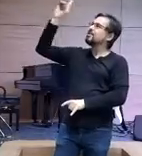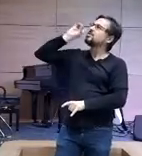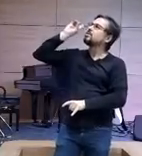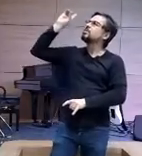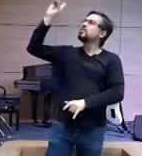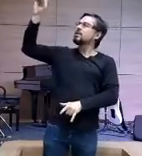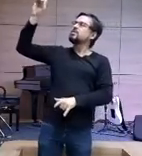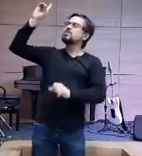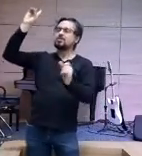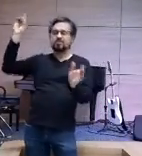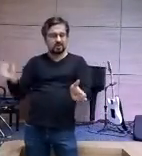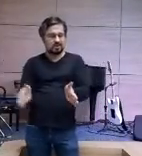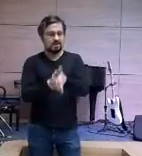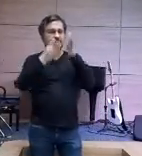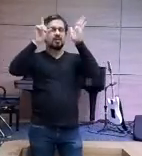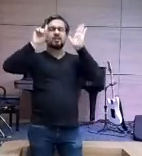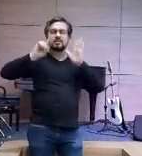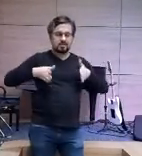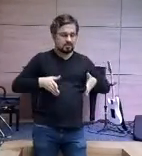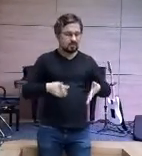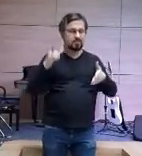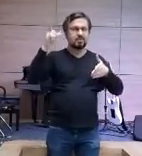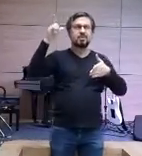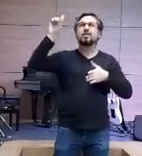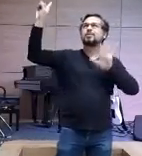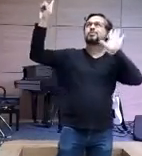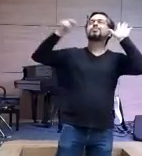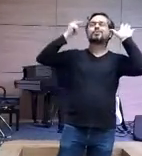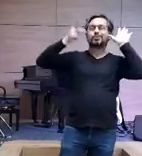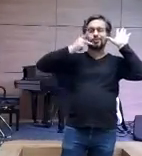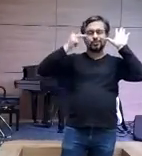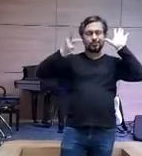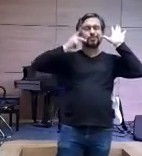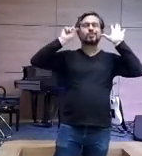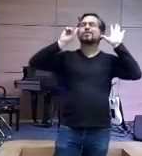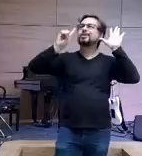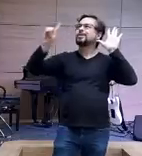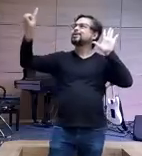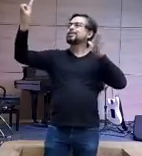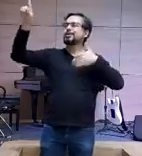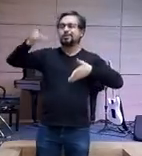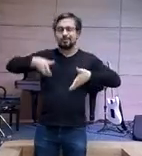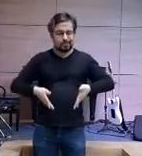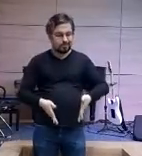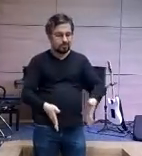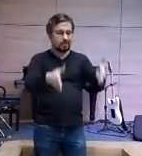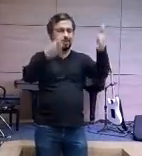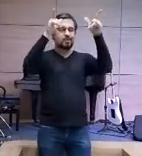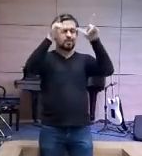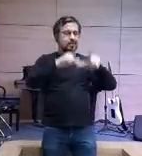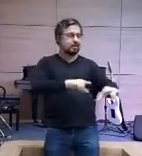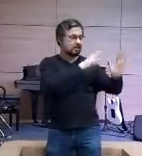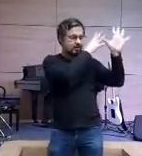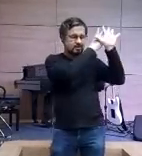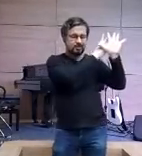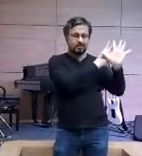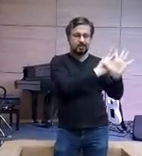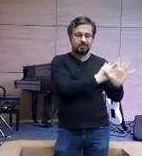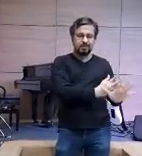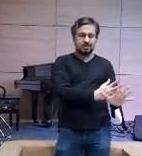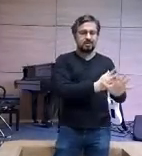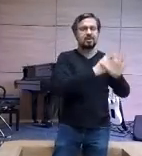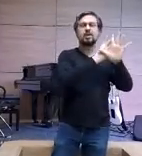Deus é Deus de milagre Deus de Promessa caminho no deserto luz